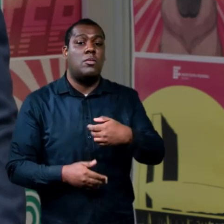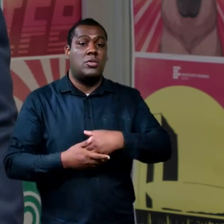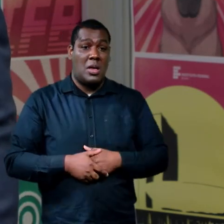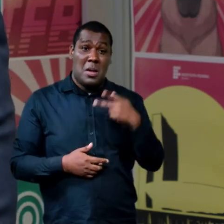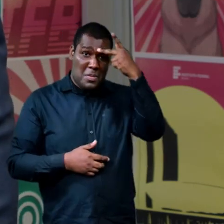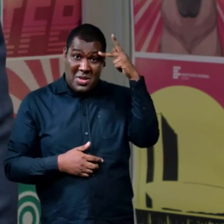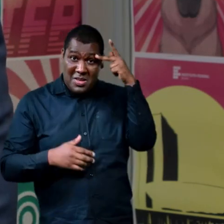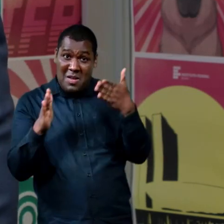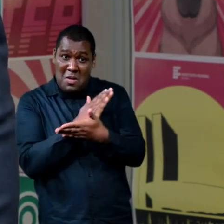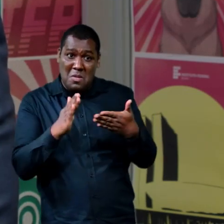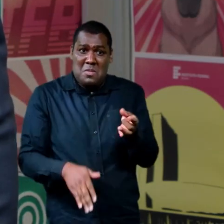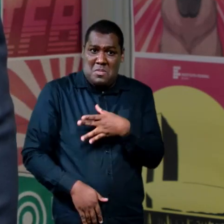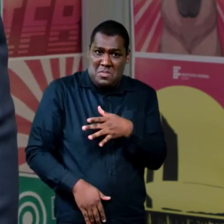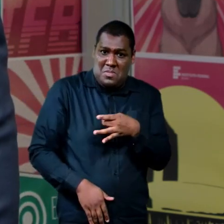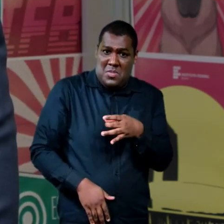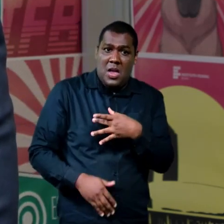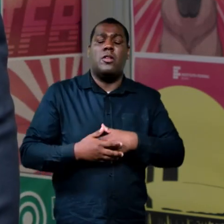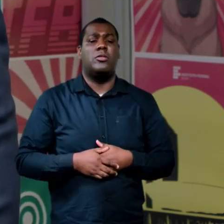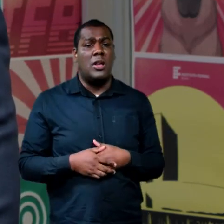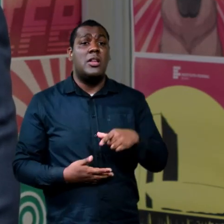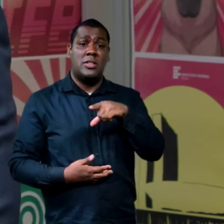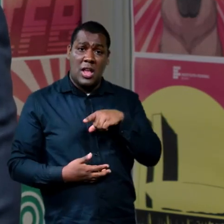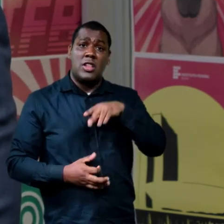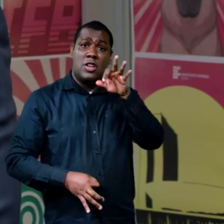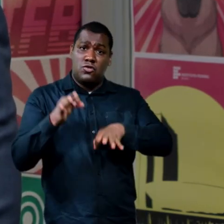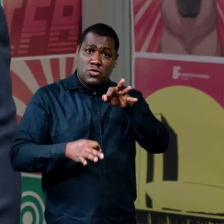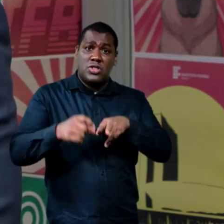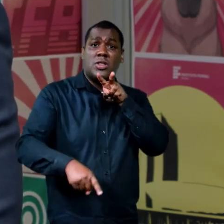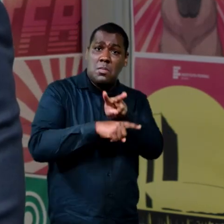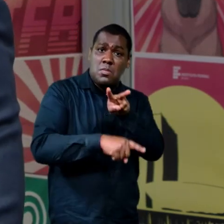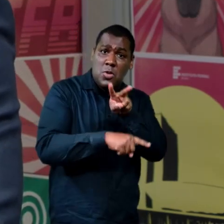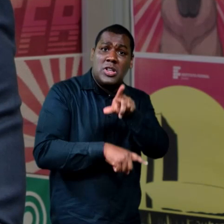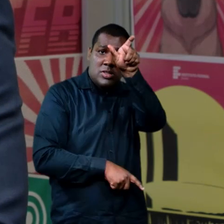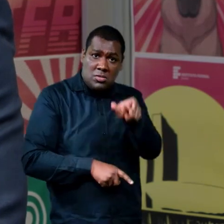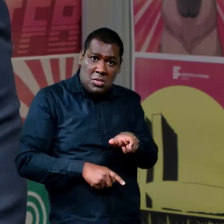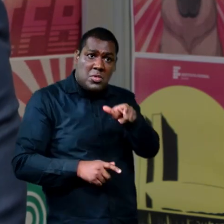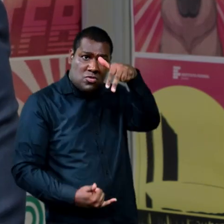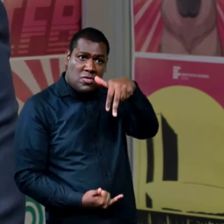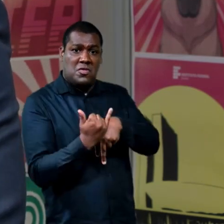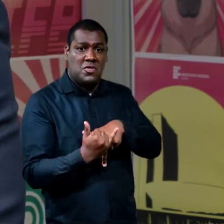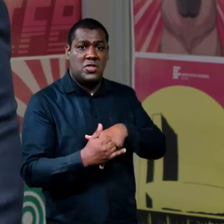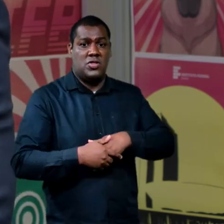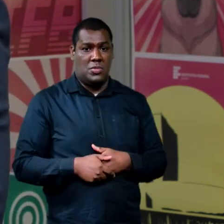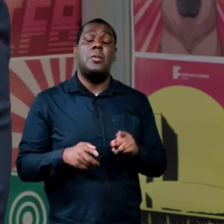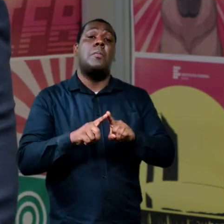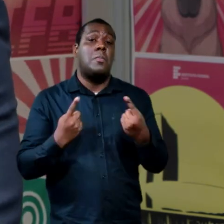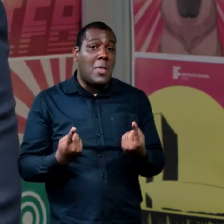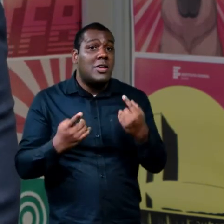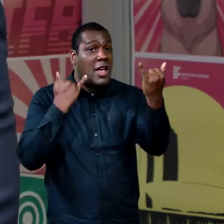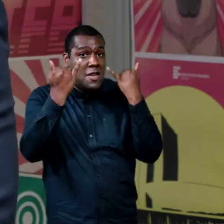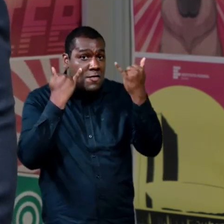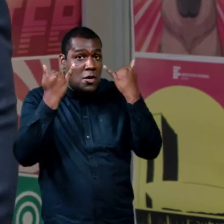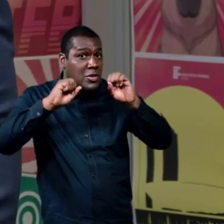mas nós temos série de mecanismos de proteção ao denunciante. Mas então isso precisa trazer com clareza, se puder trazer